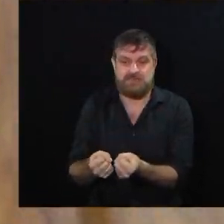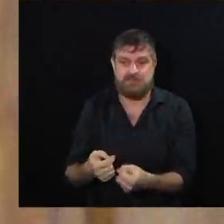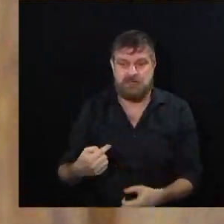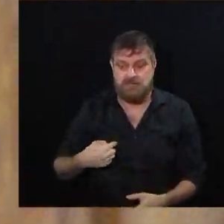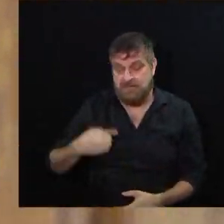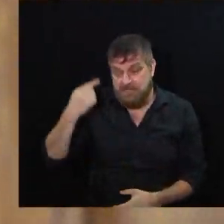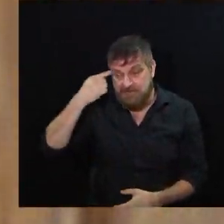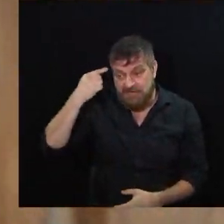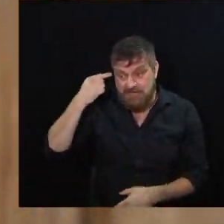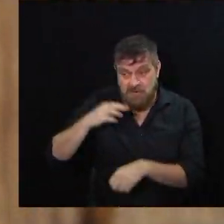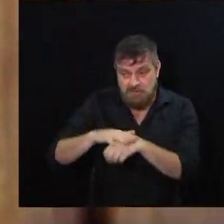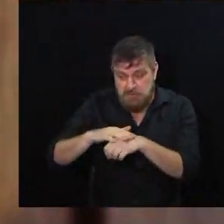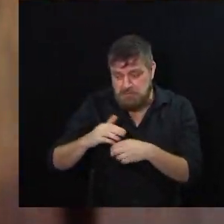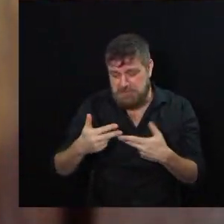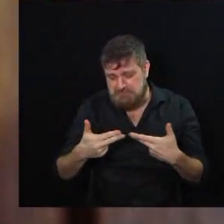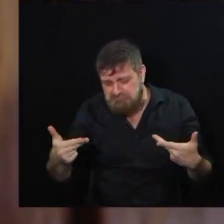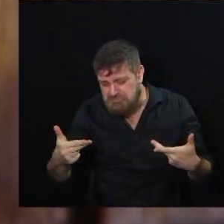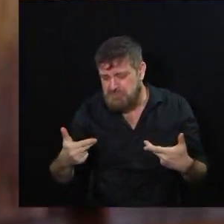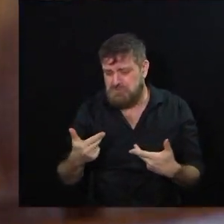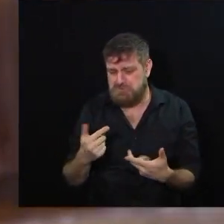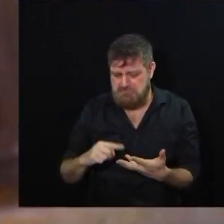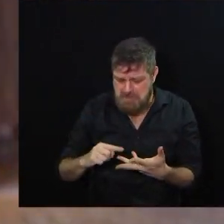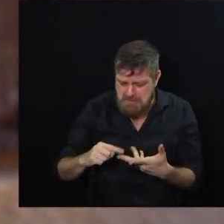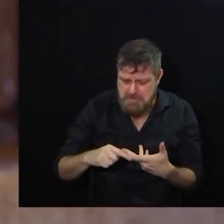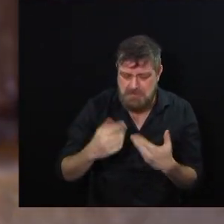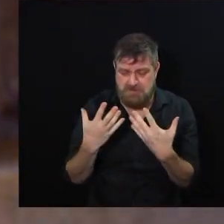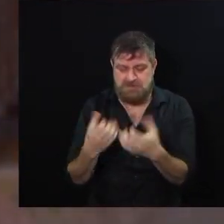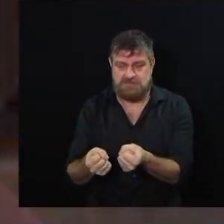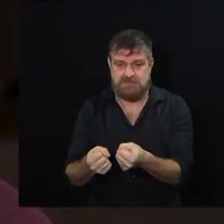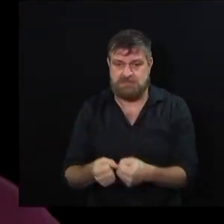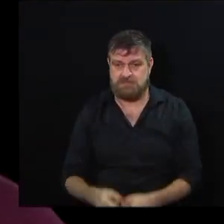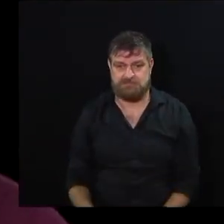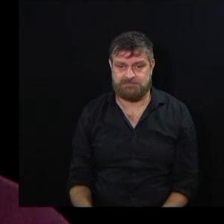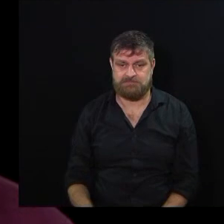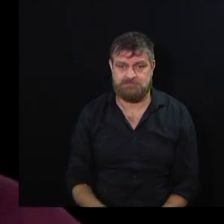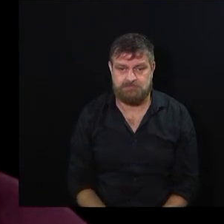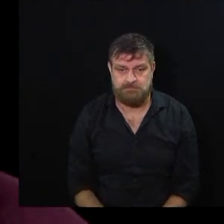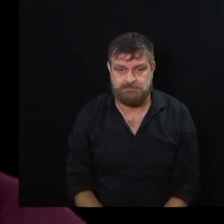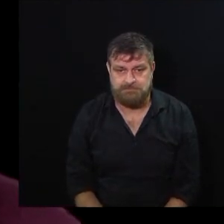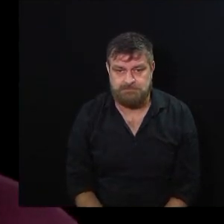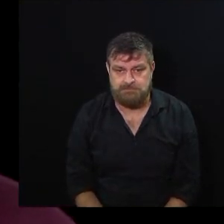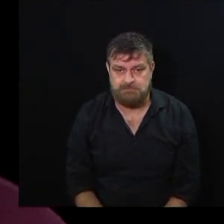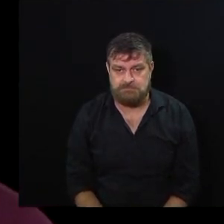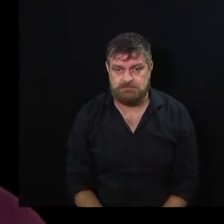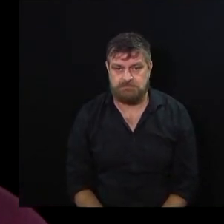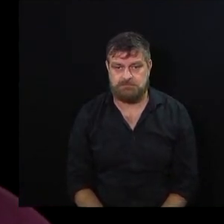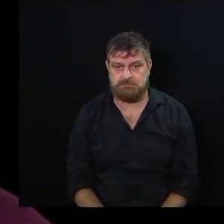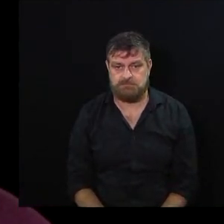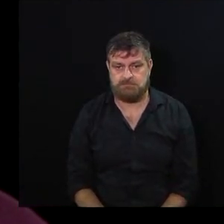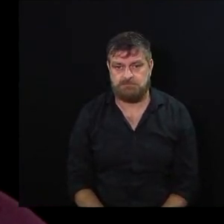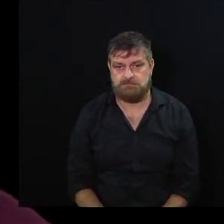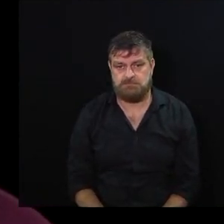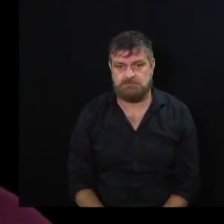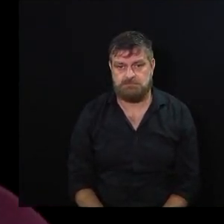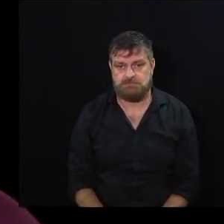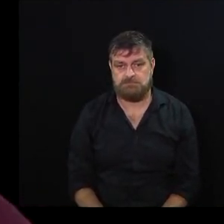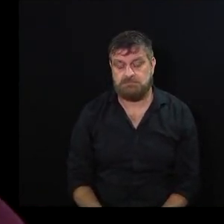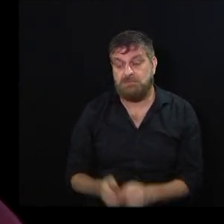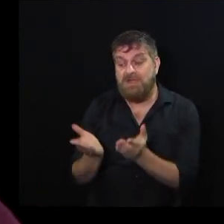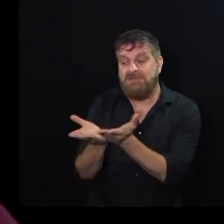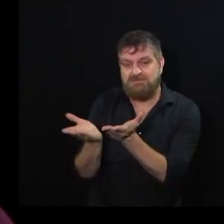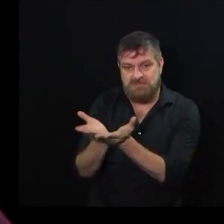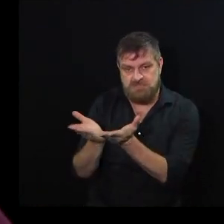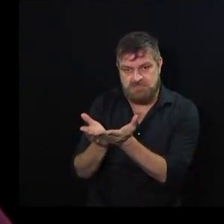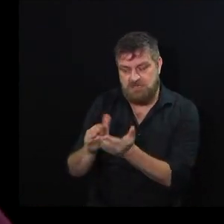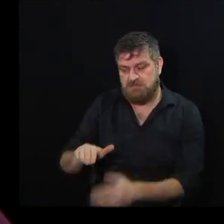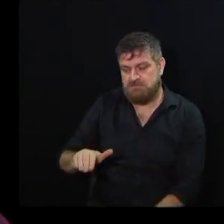tudo. Uma coisa que eu não fui criada. Eu fui criada num berço evangélico, embora eu tive recaídas